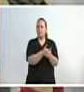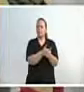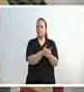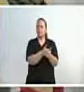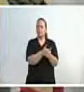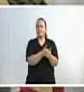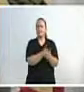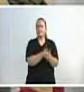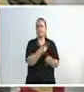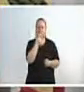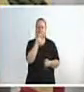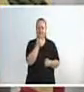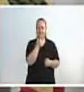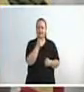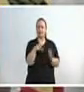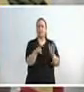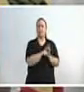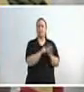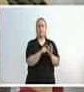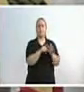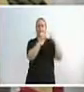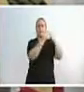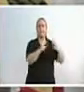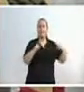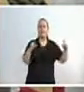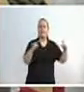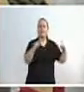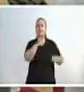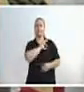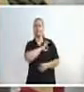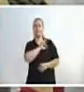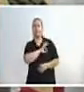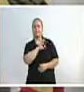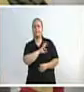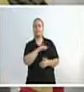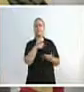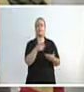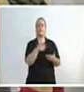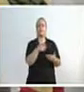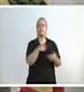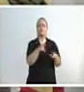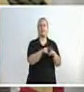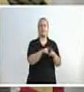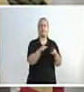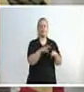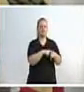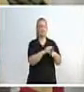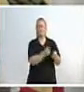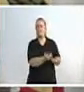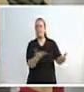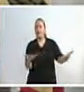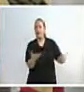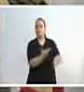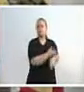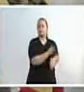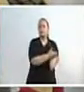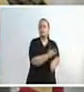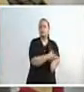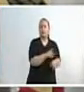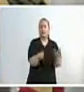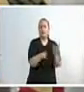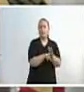um centro campestre da Polícia Militar de São Paulo, onde era feito estande de tiros. E assim